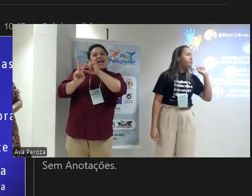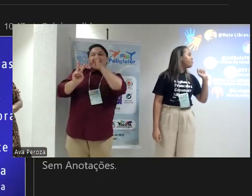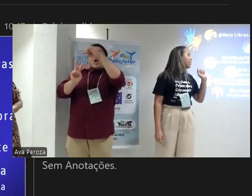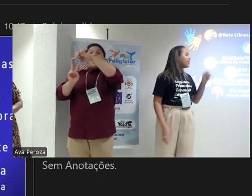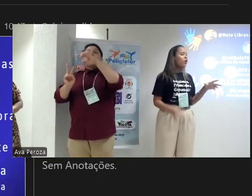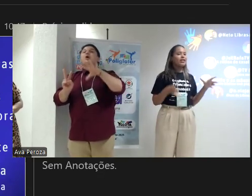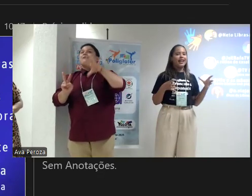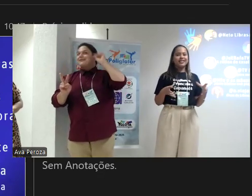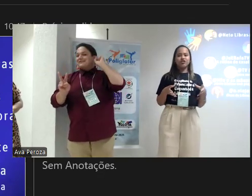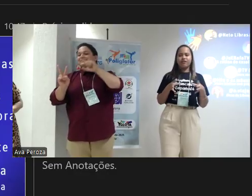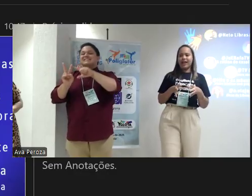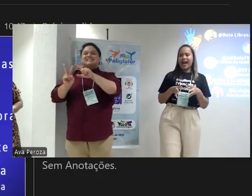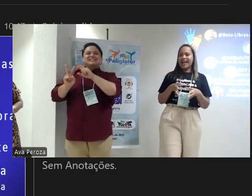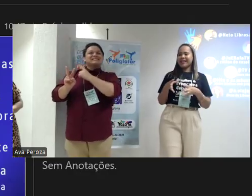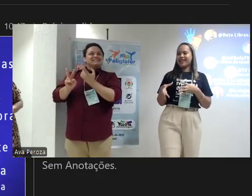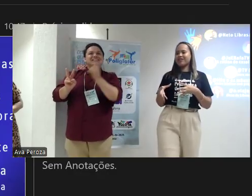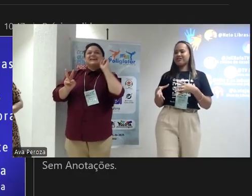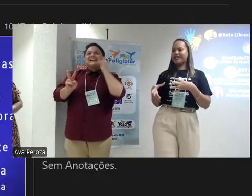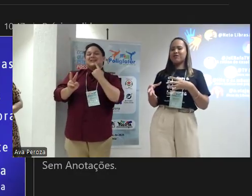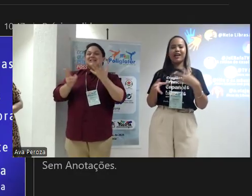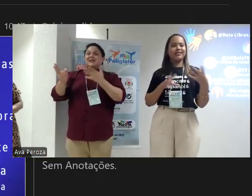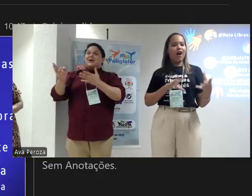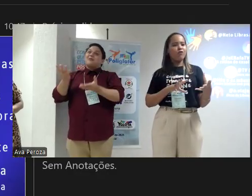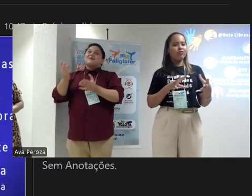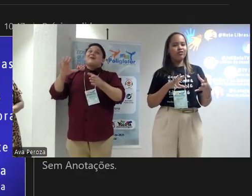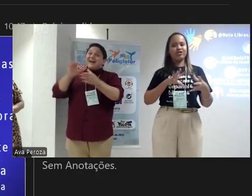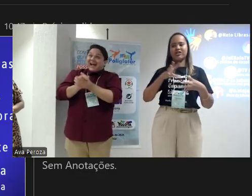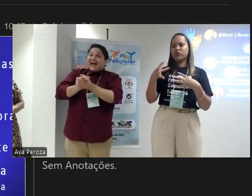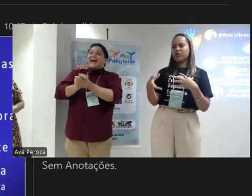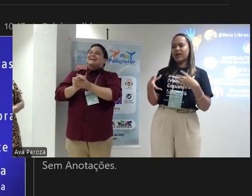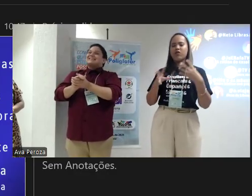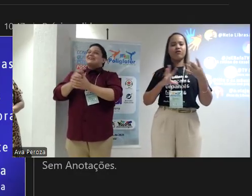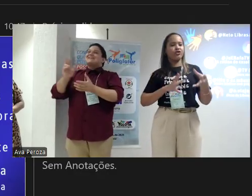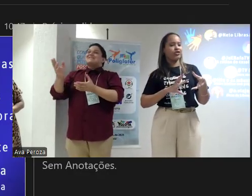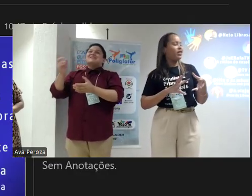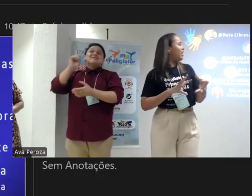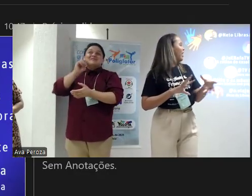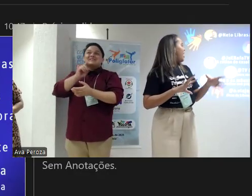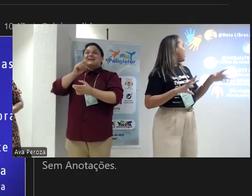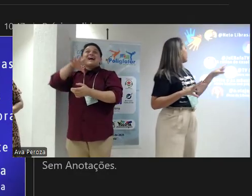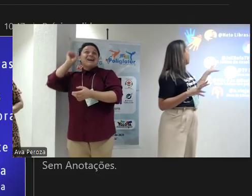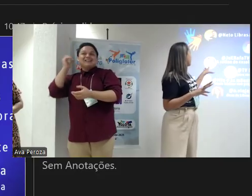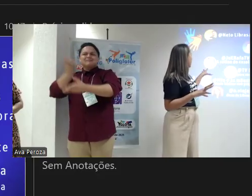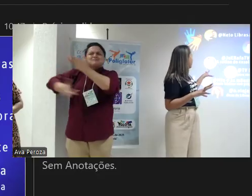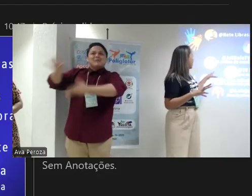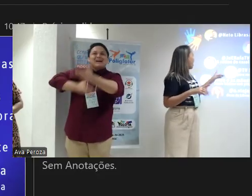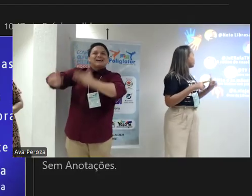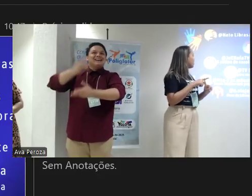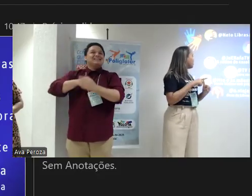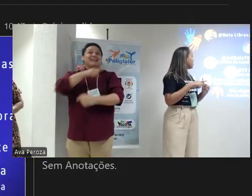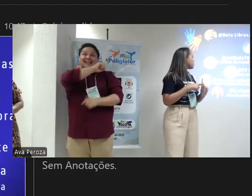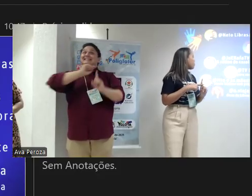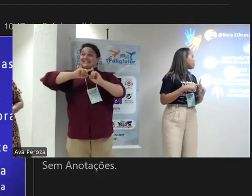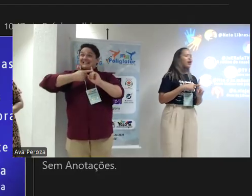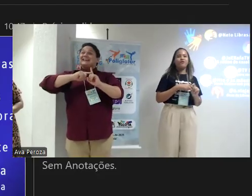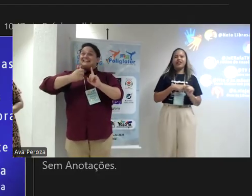ouvinte. Então, é interessante ver a realidade entre um casal de surda e ouvinte. Inclusive, a Julia está grávida